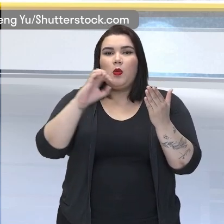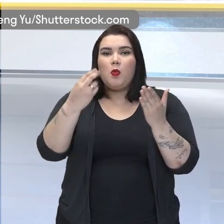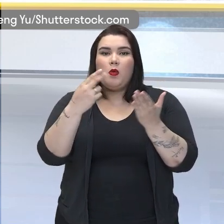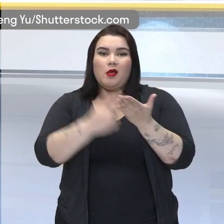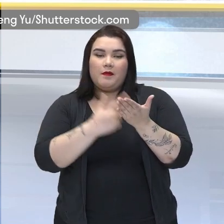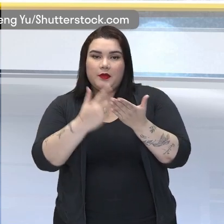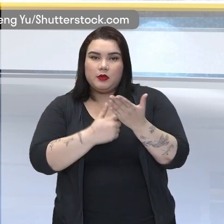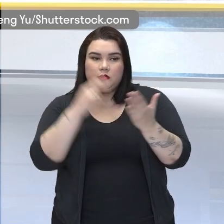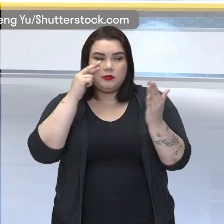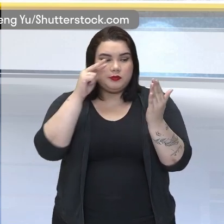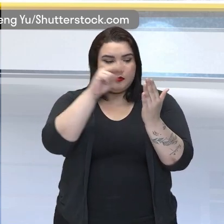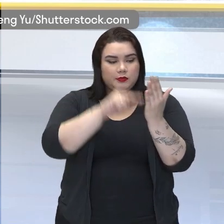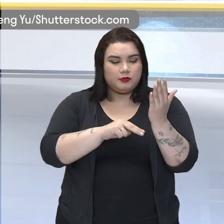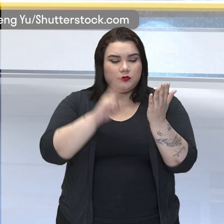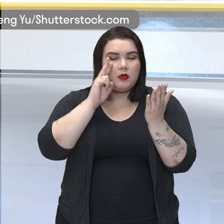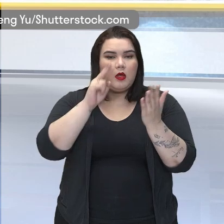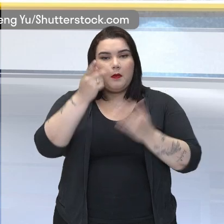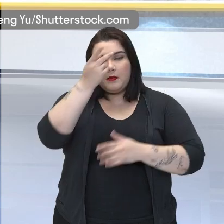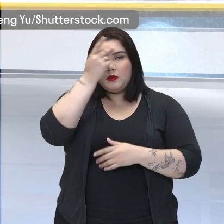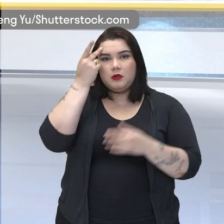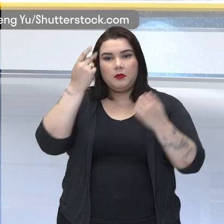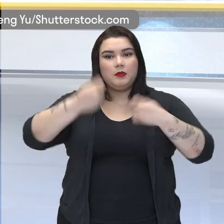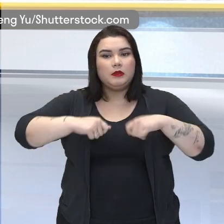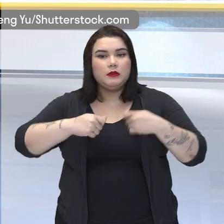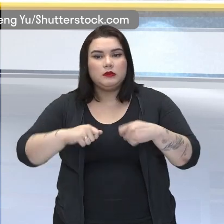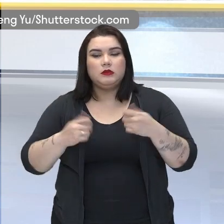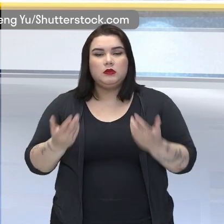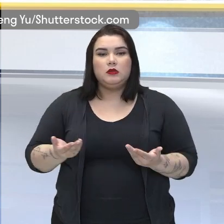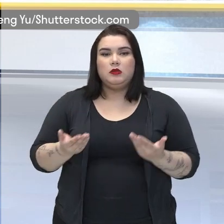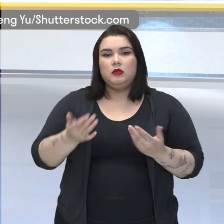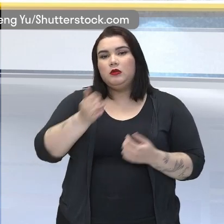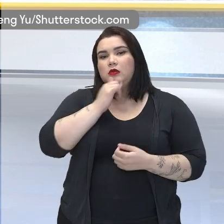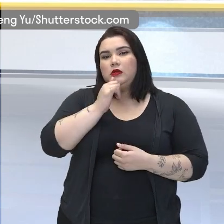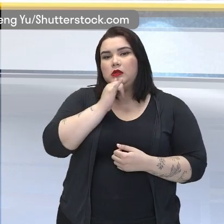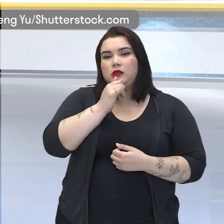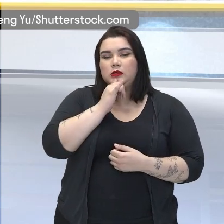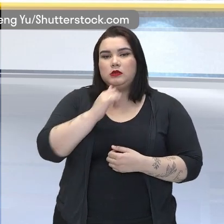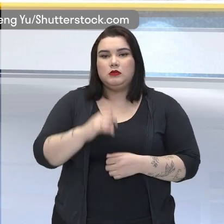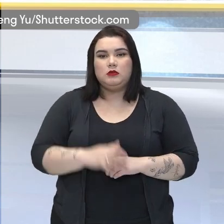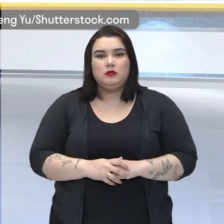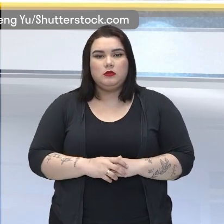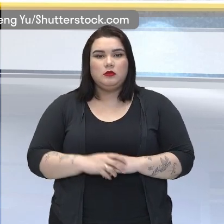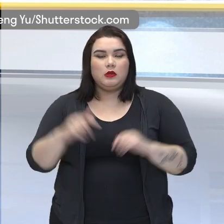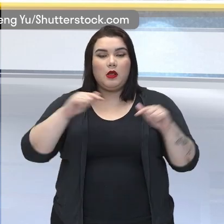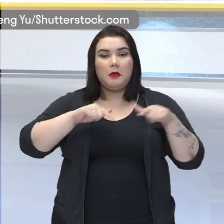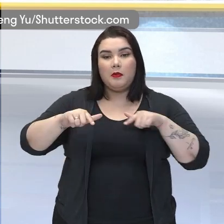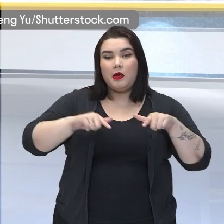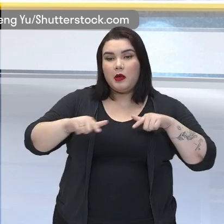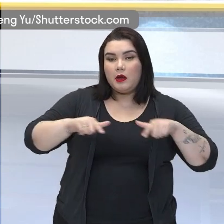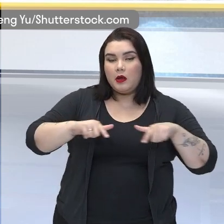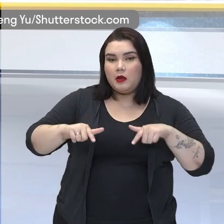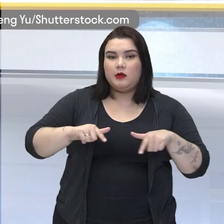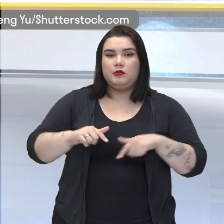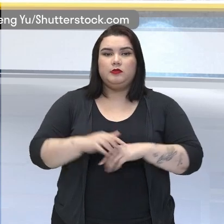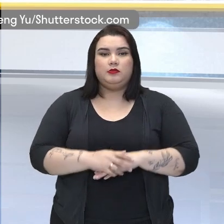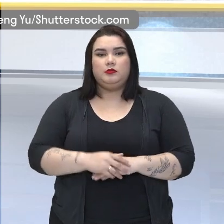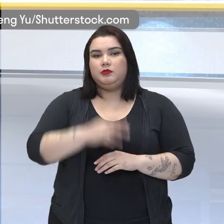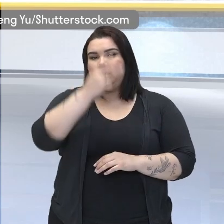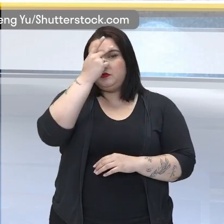né, por exemplo, né, o que a pessoa está precisando. Careers, né? São carreiras. Então, a pessoa está